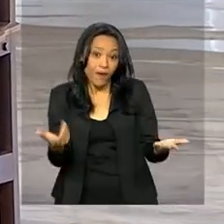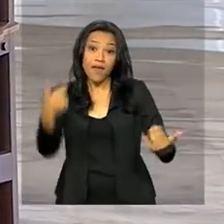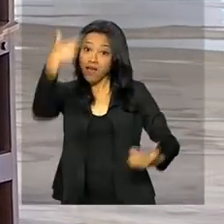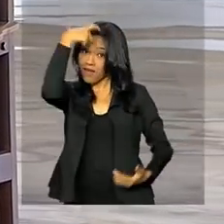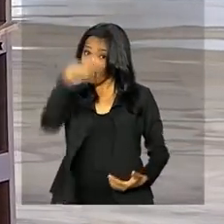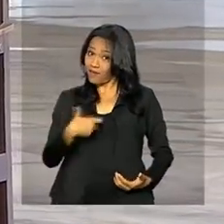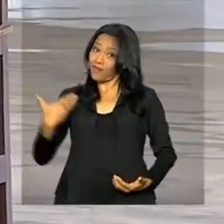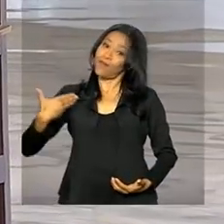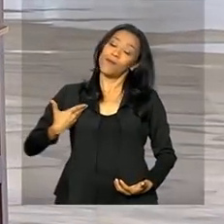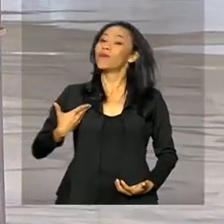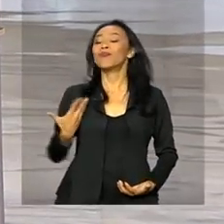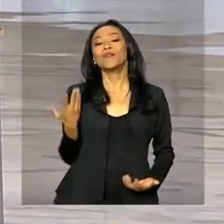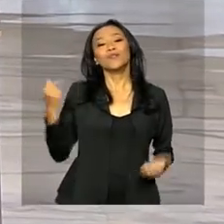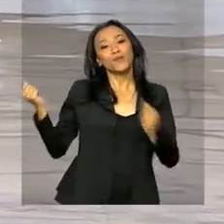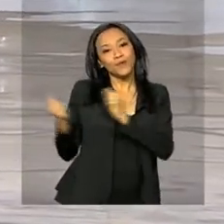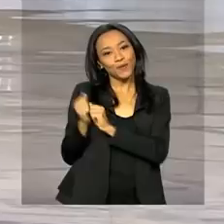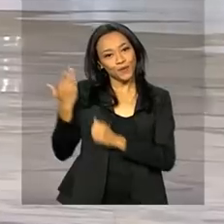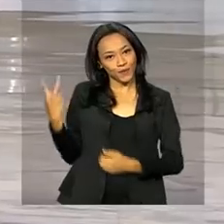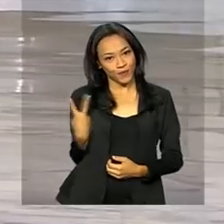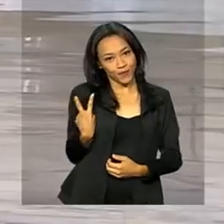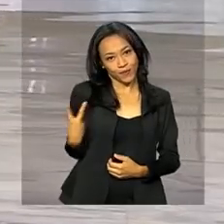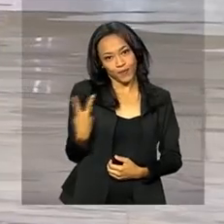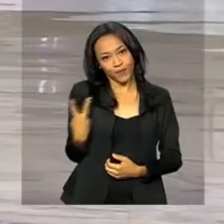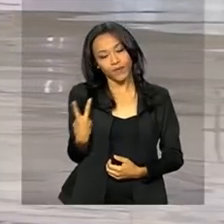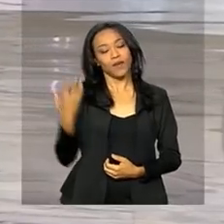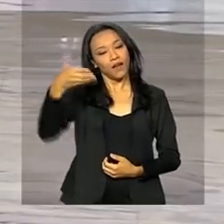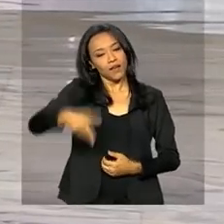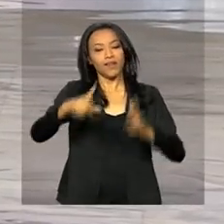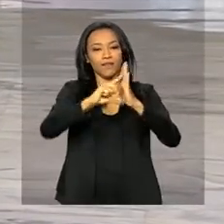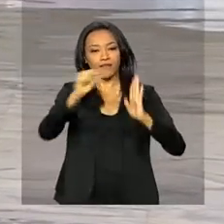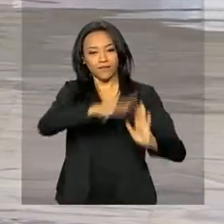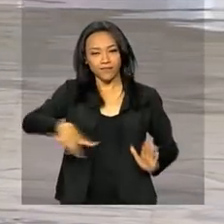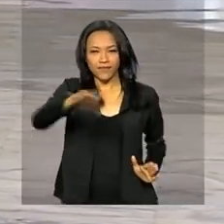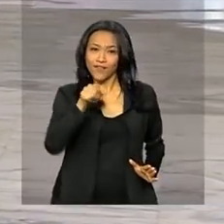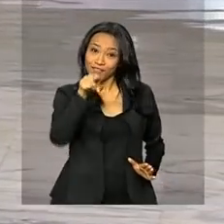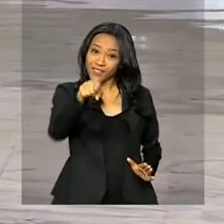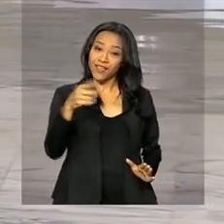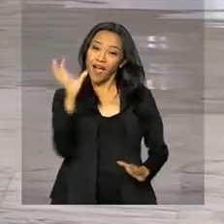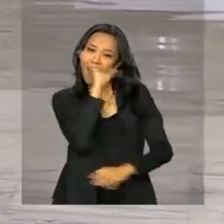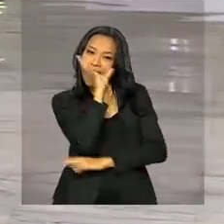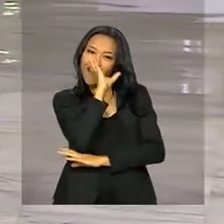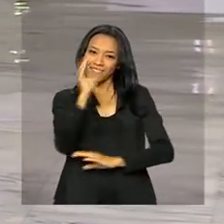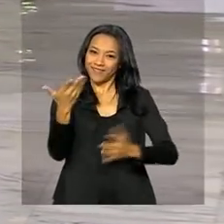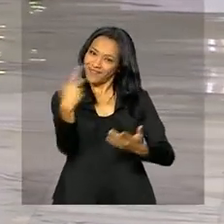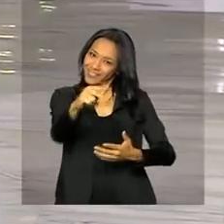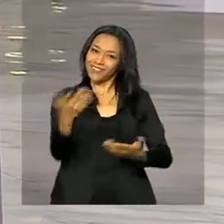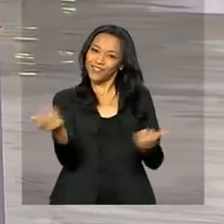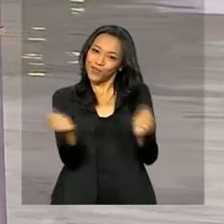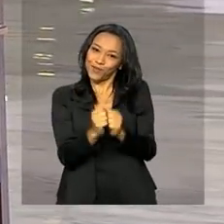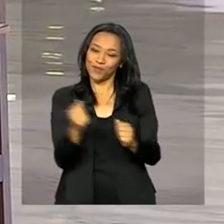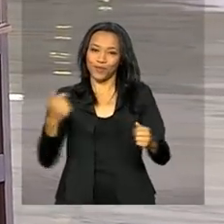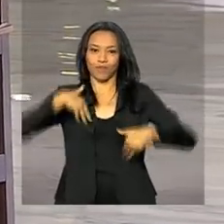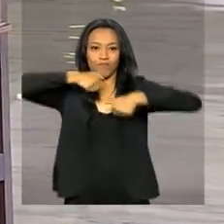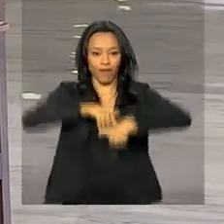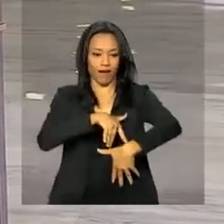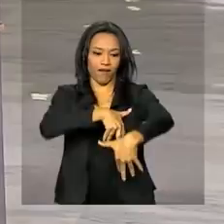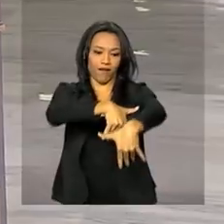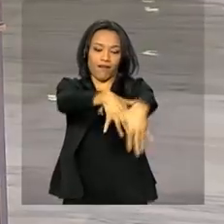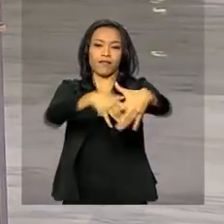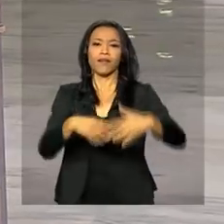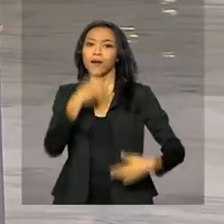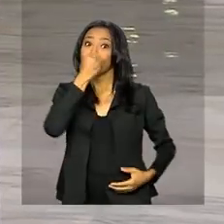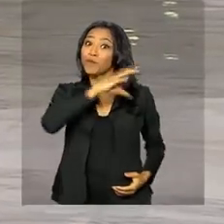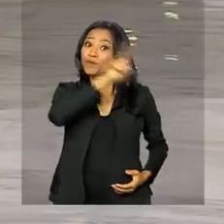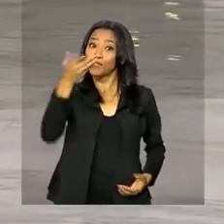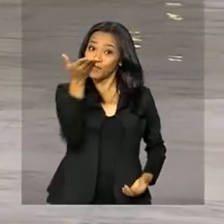Camargo vamos estar aqui no Palácio do Planalto para acompanhar junto com você aí de casa o desfile cívico-militar. Oi, Renata, bom dia. Bom dia a